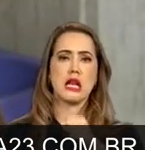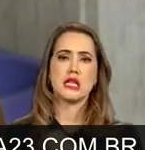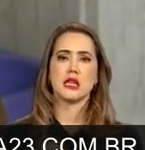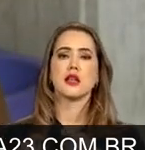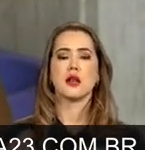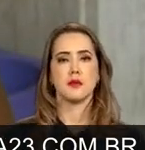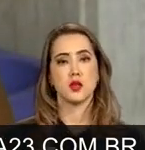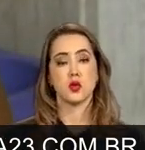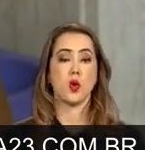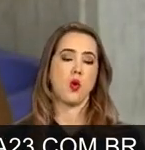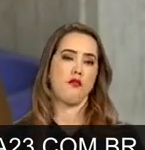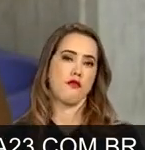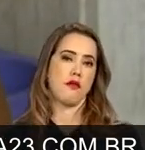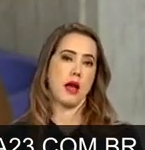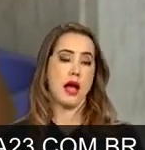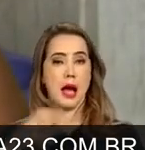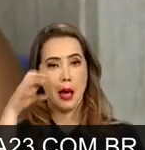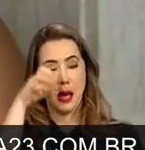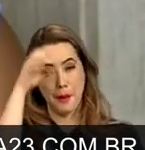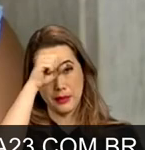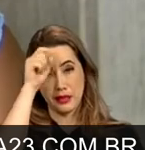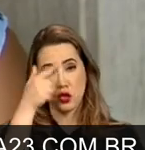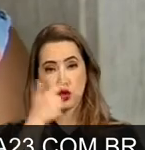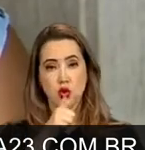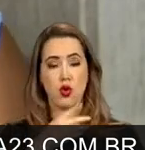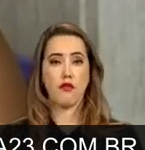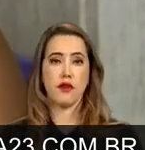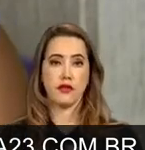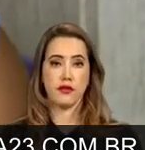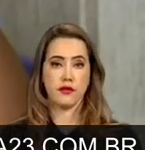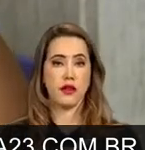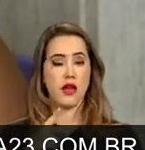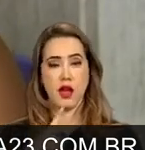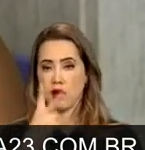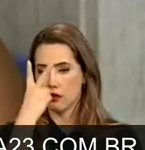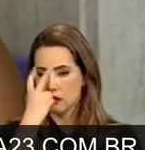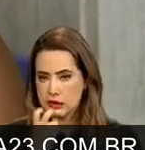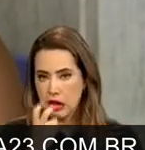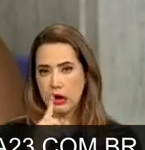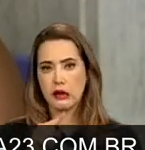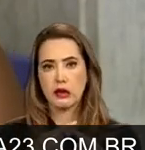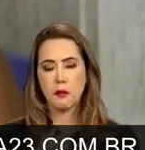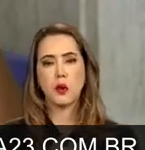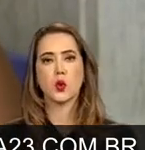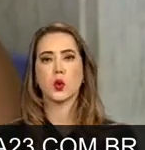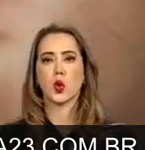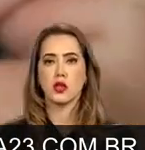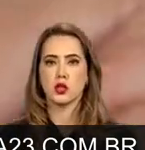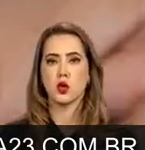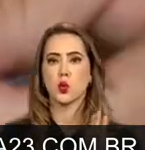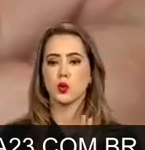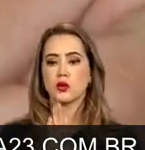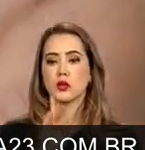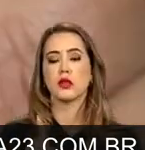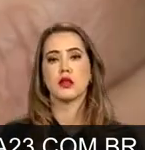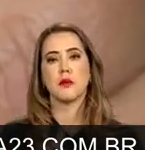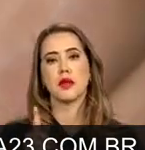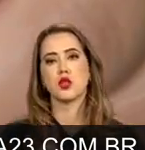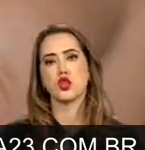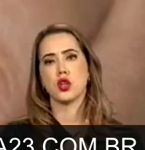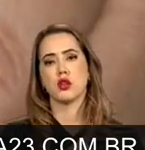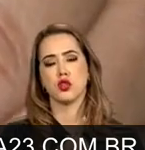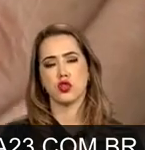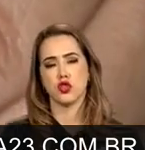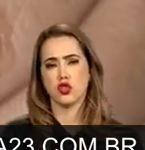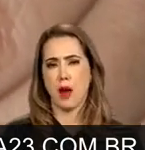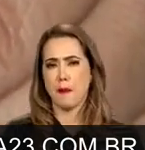que reaprender a viver sem a visão. Ela ficou cega por complicações que surgiram do colesterol alto. Também tem diabetes, problemas